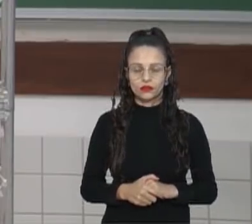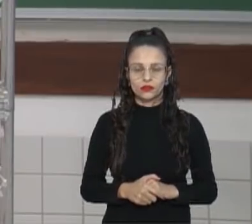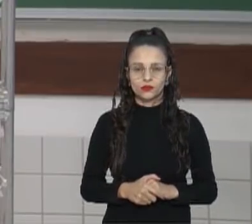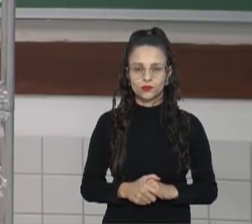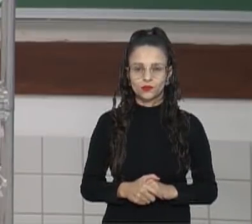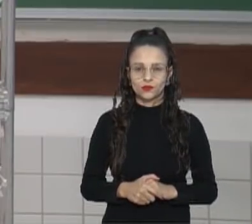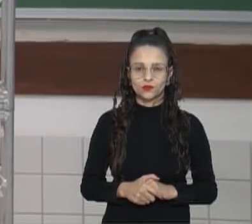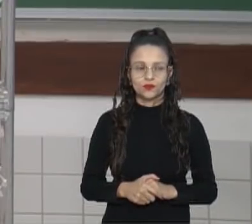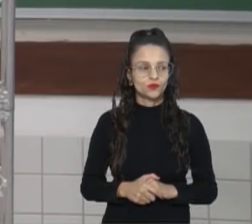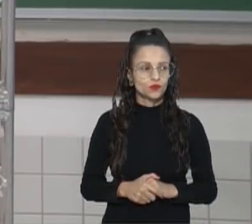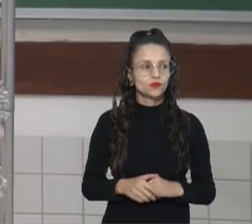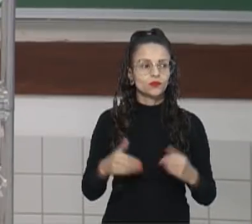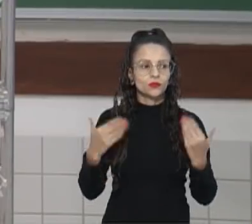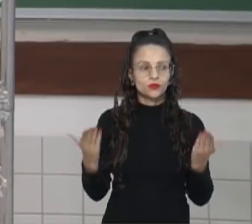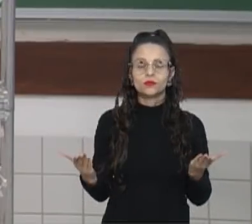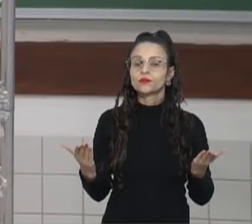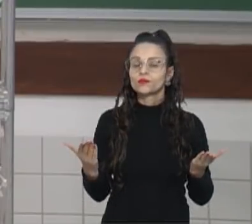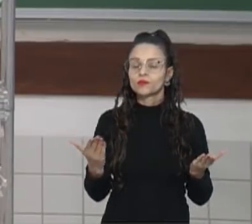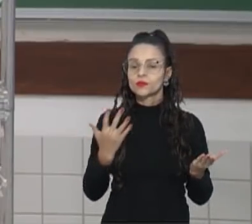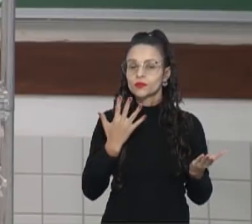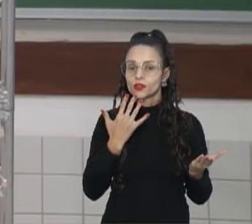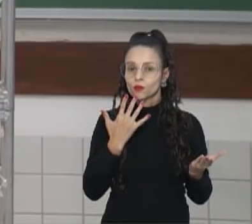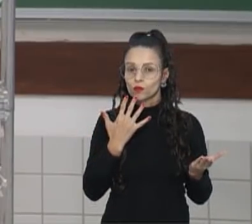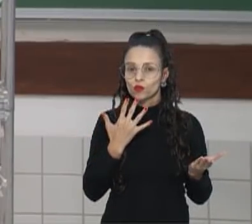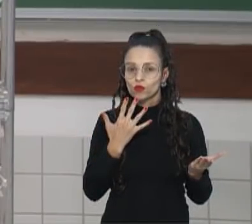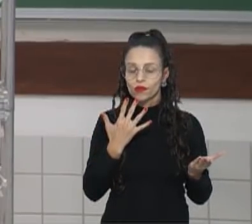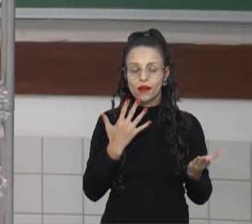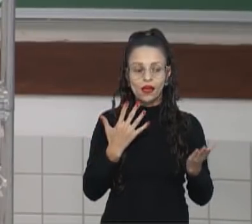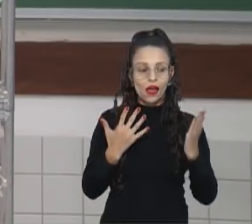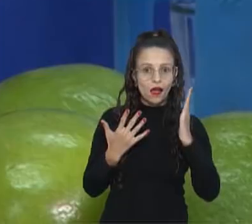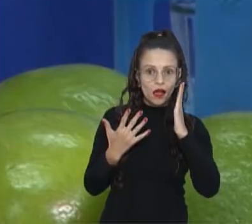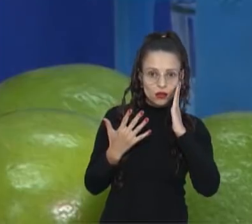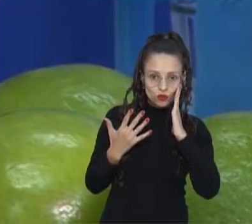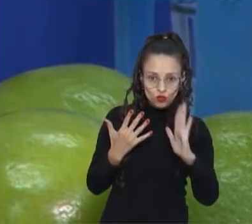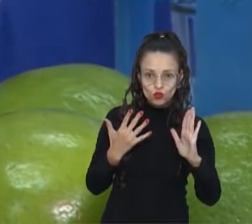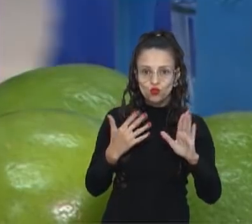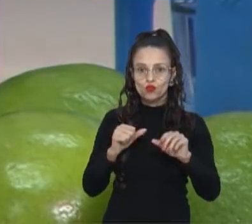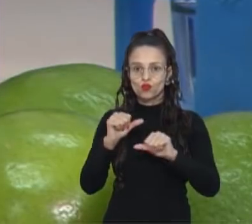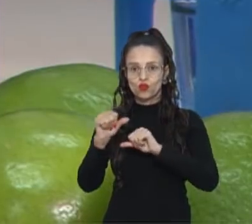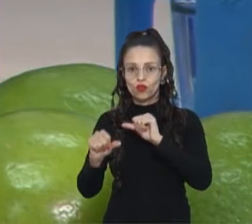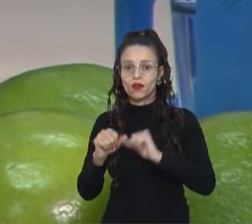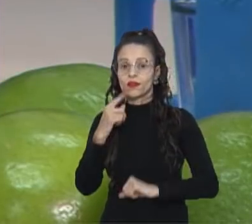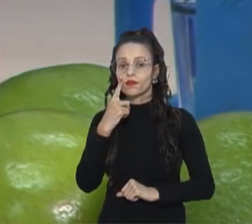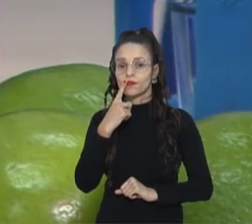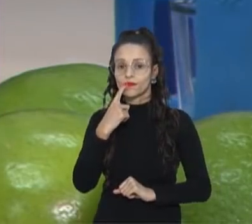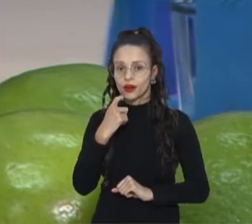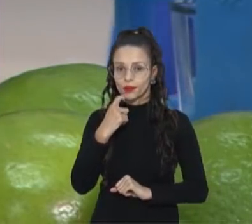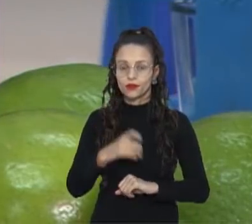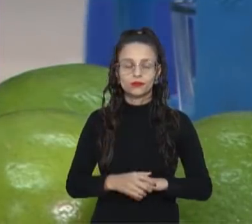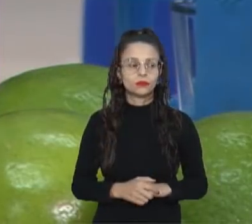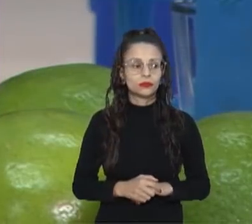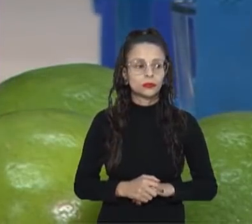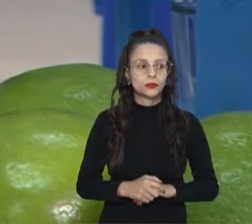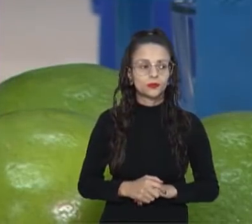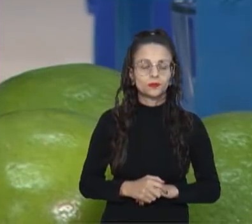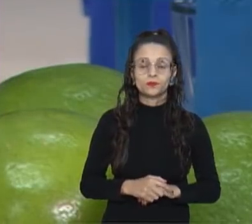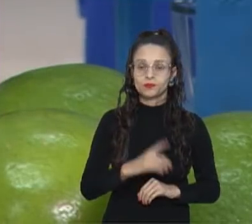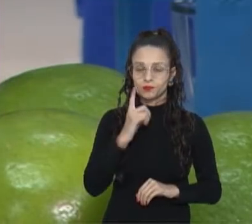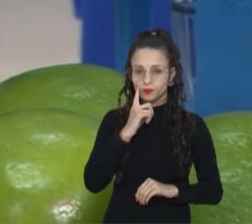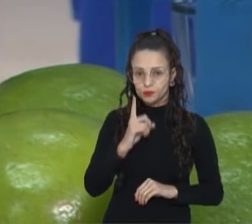Suco de limão, automaticamente o papel azul ficou vermelho. Fita